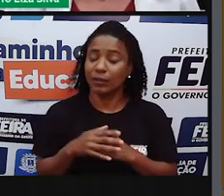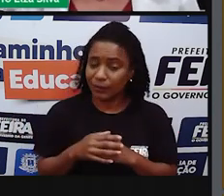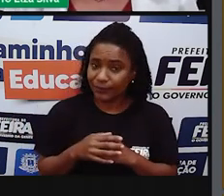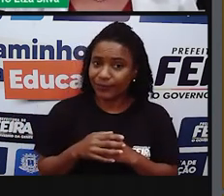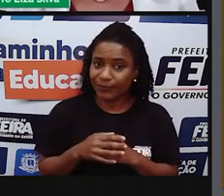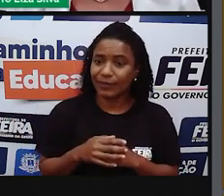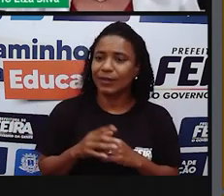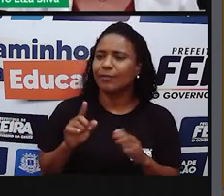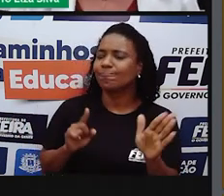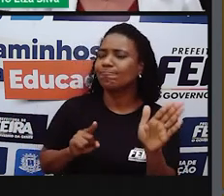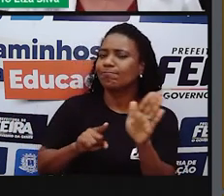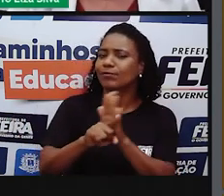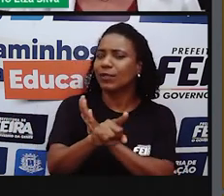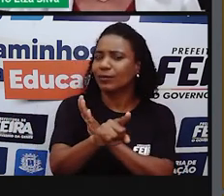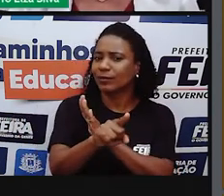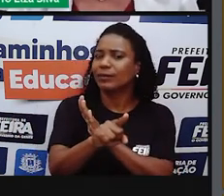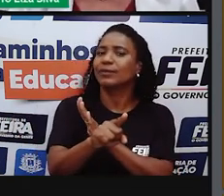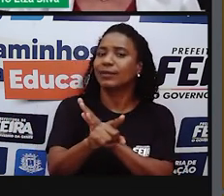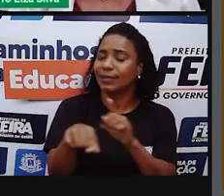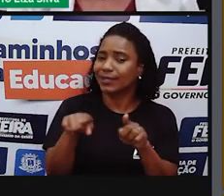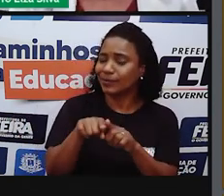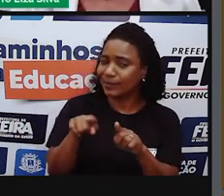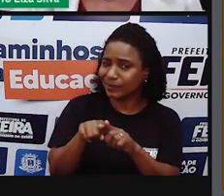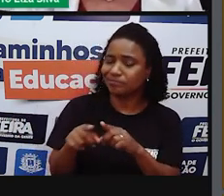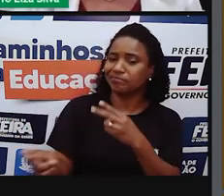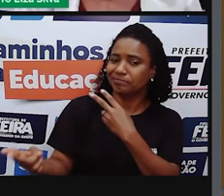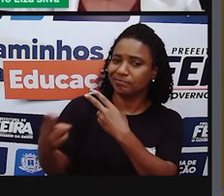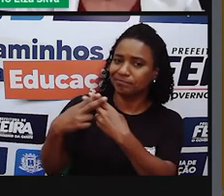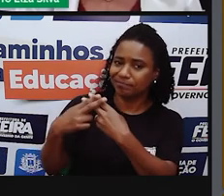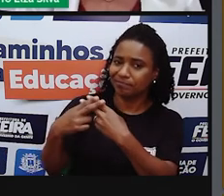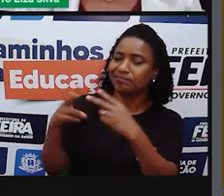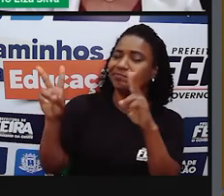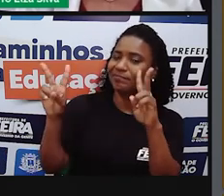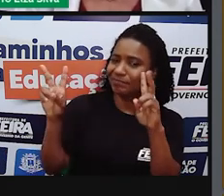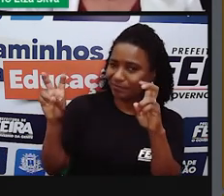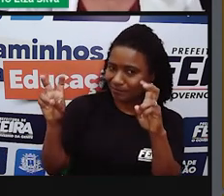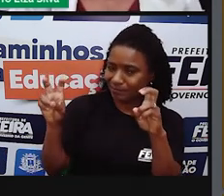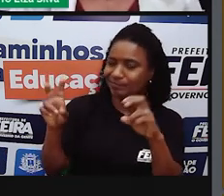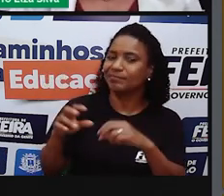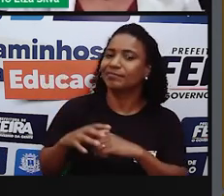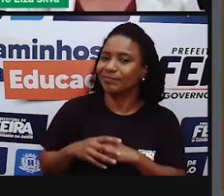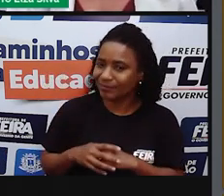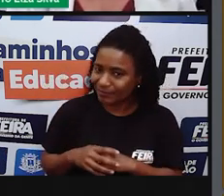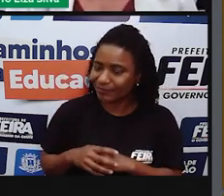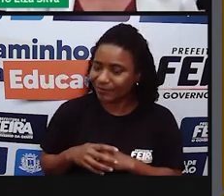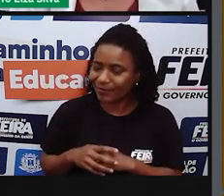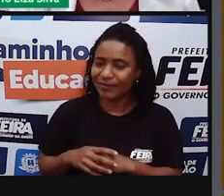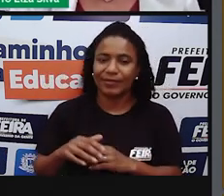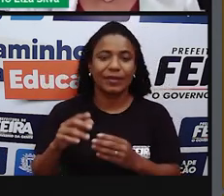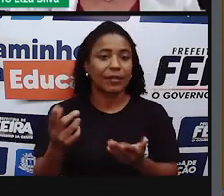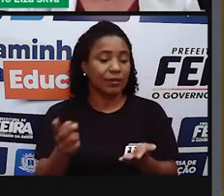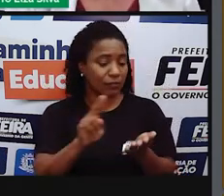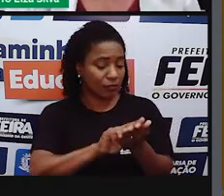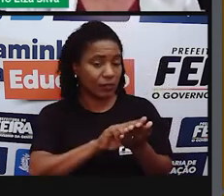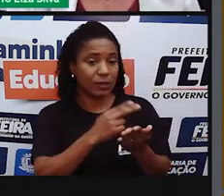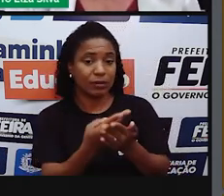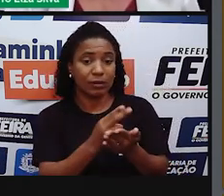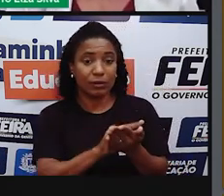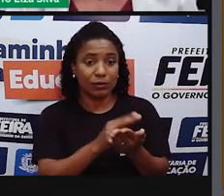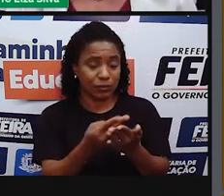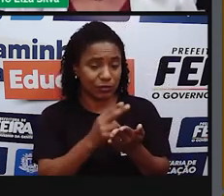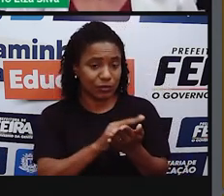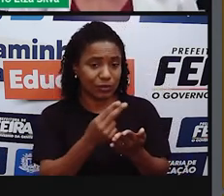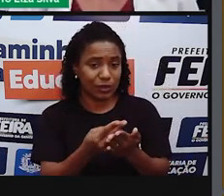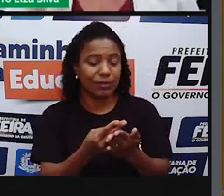uma pergunta e algumas hashtags relacionadas ao tema discutido. Traduza esses termos e responda